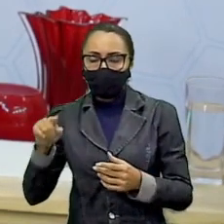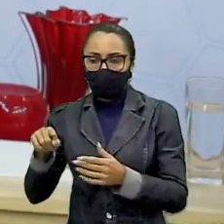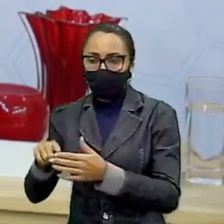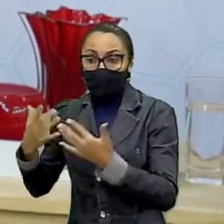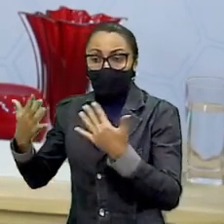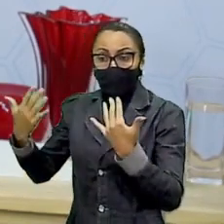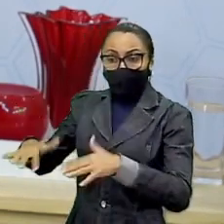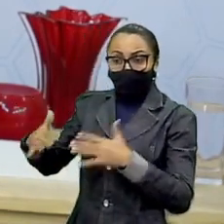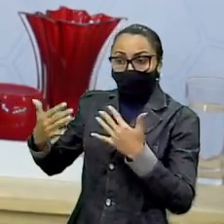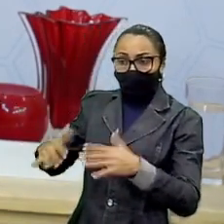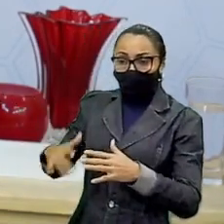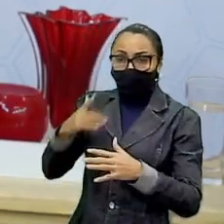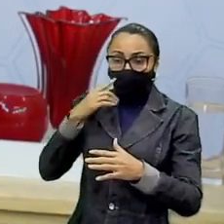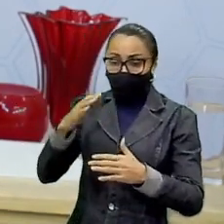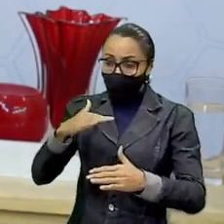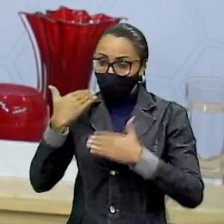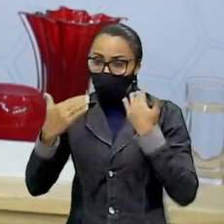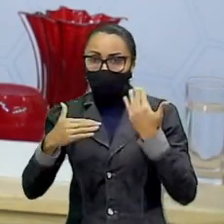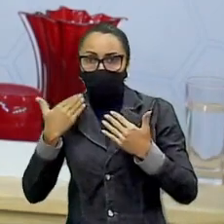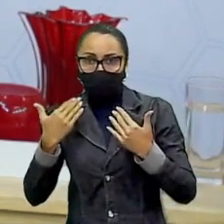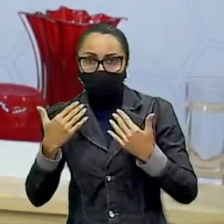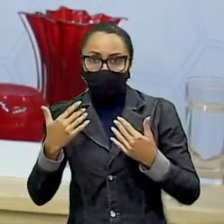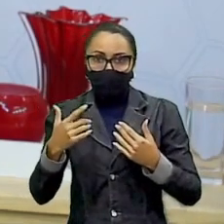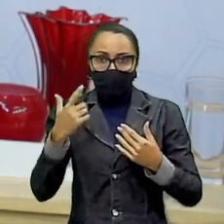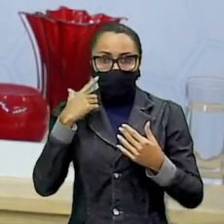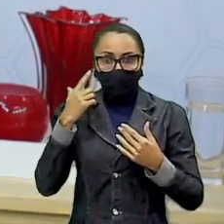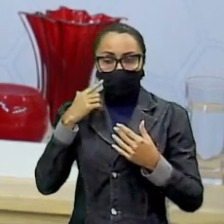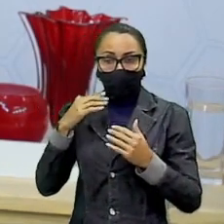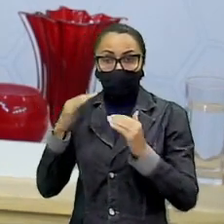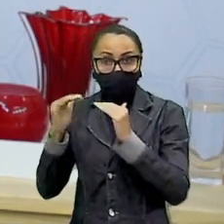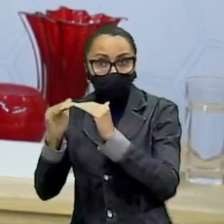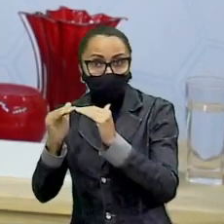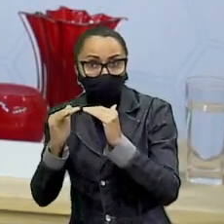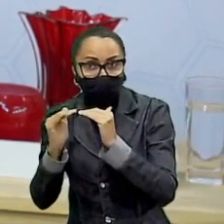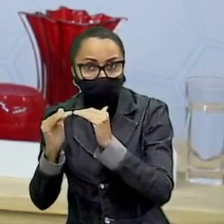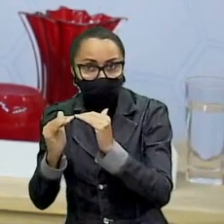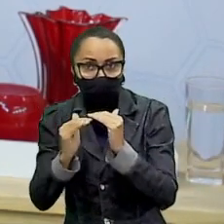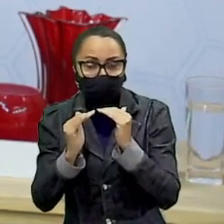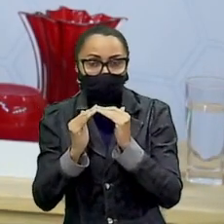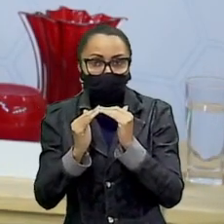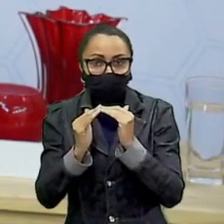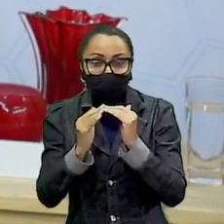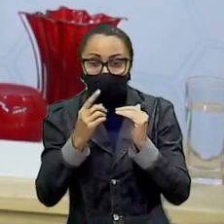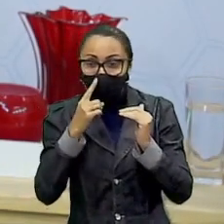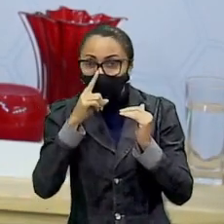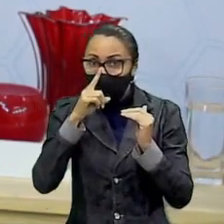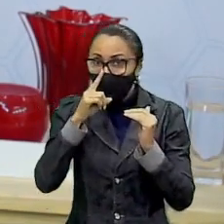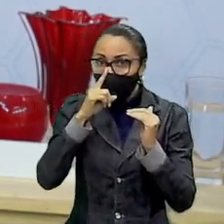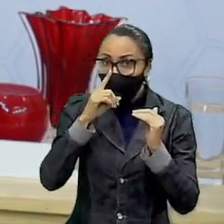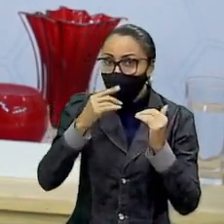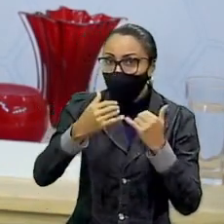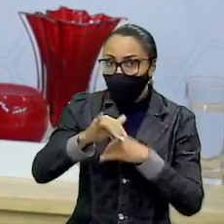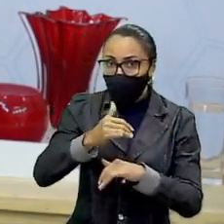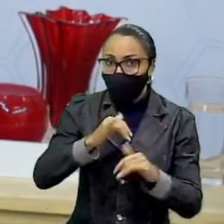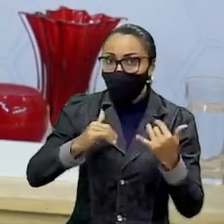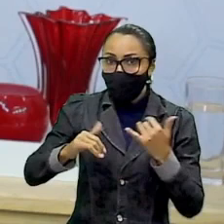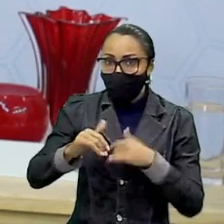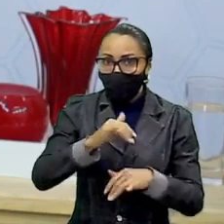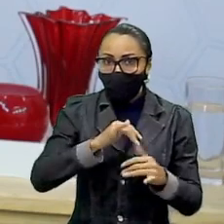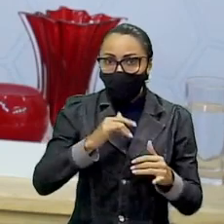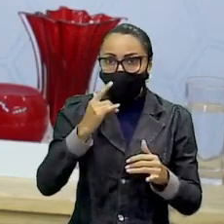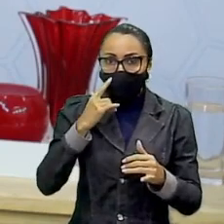o risco de eu morrer, se eu tiver contato com aquele perigo, com aquela energia elétrica de